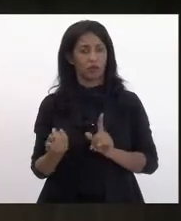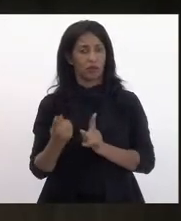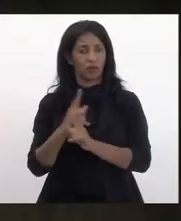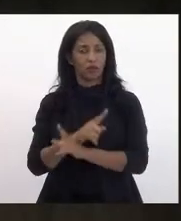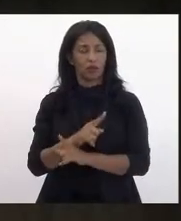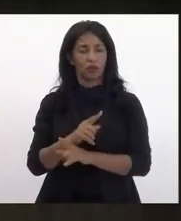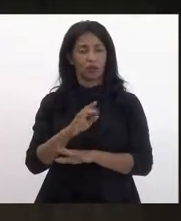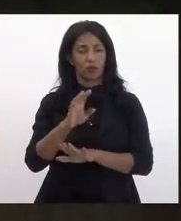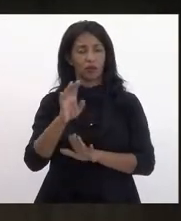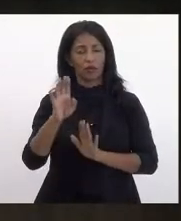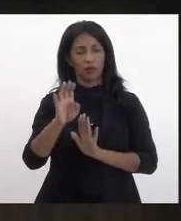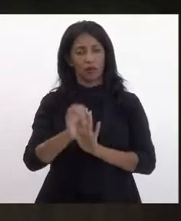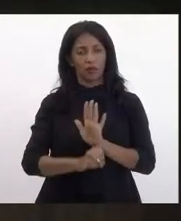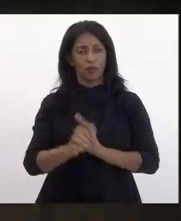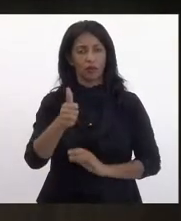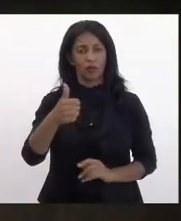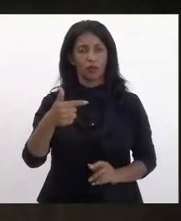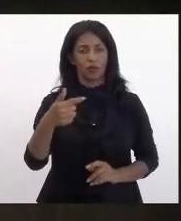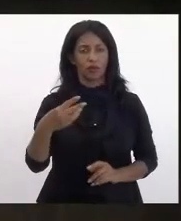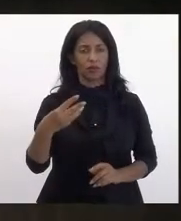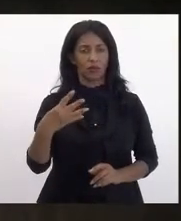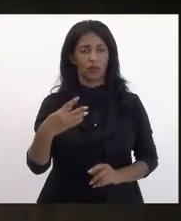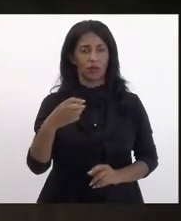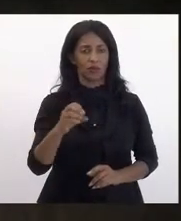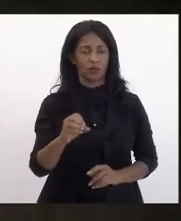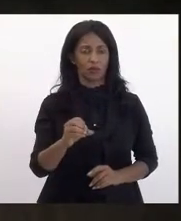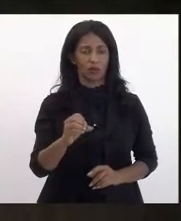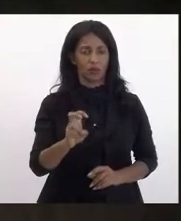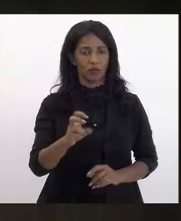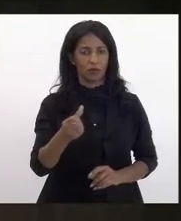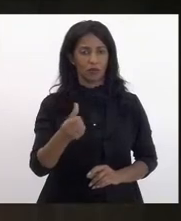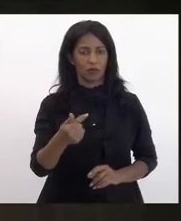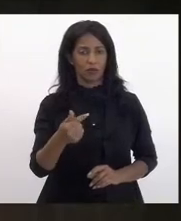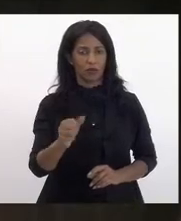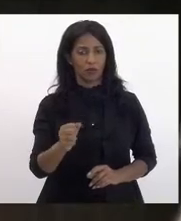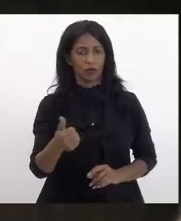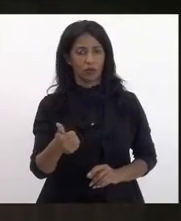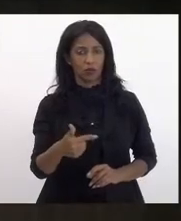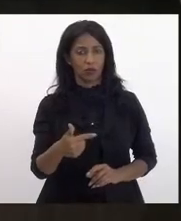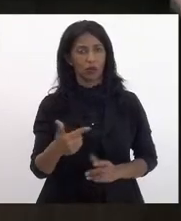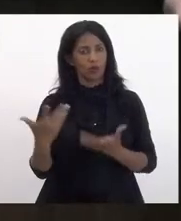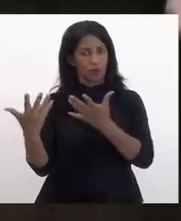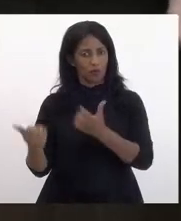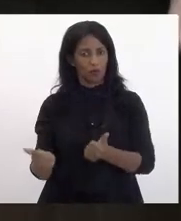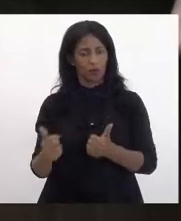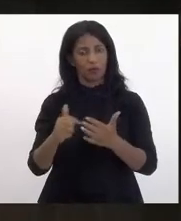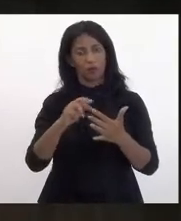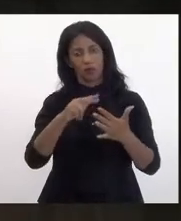às emendas 1, 2, 3, 4, 5, 6, 7, 8 e 12 e favorável às demais emendas.